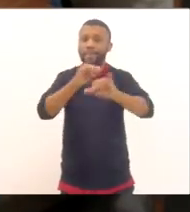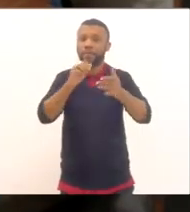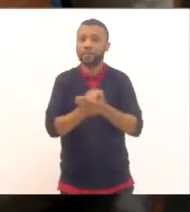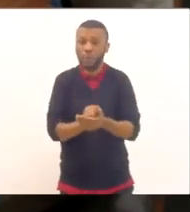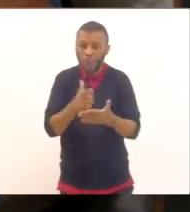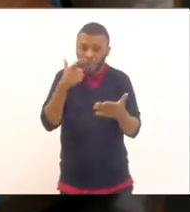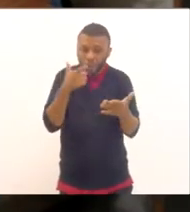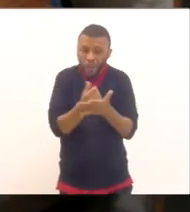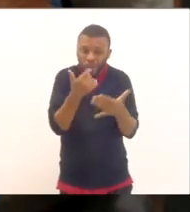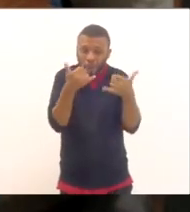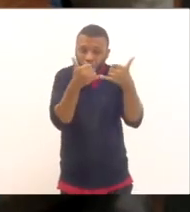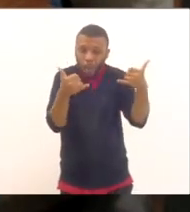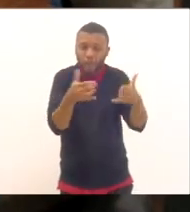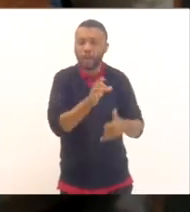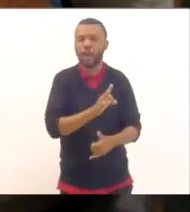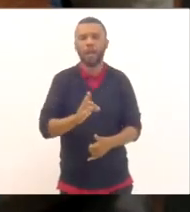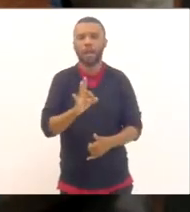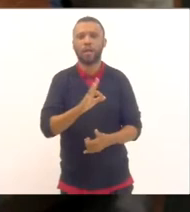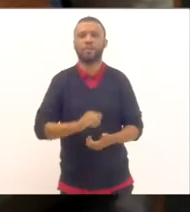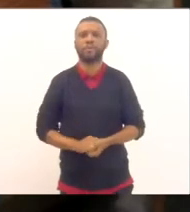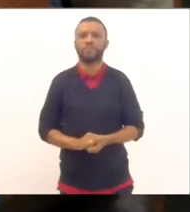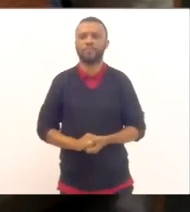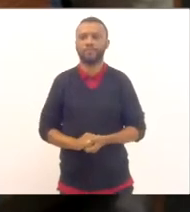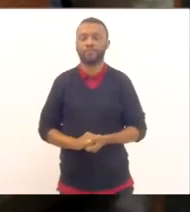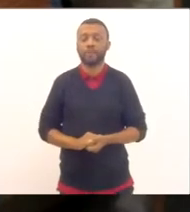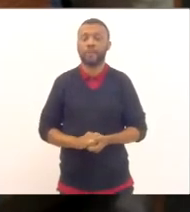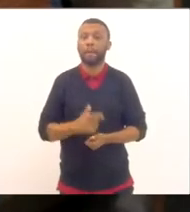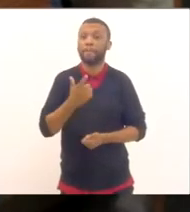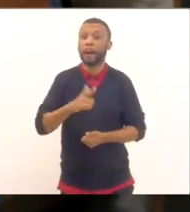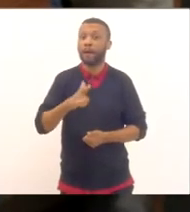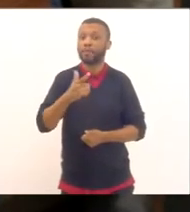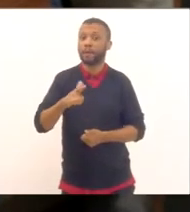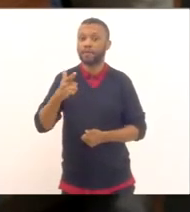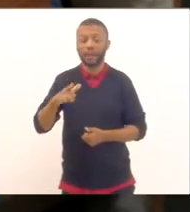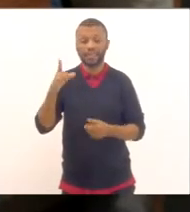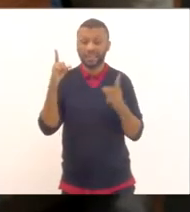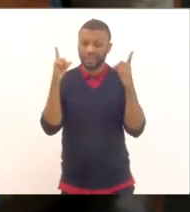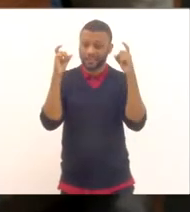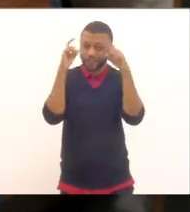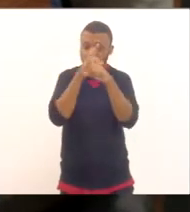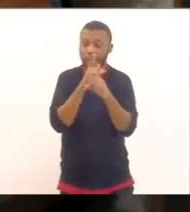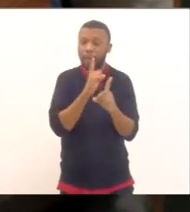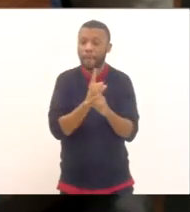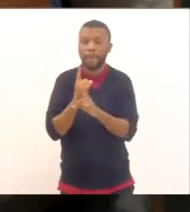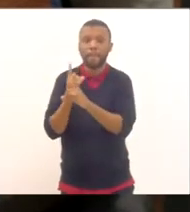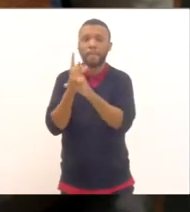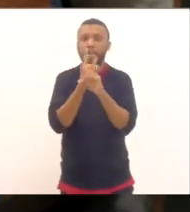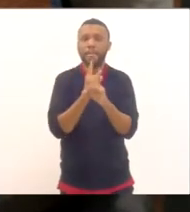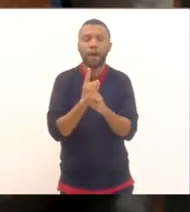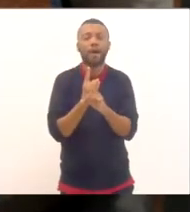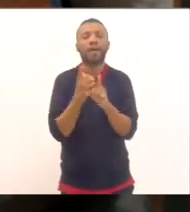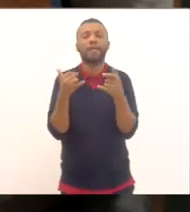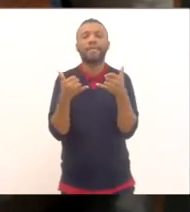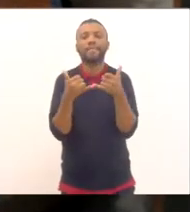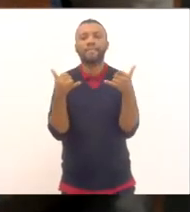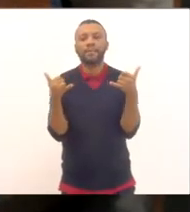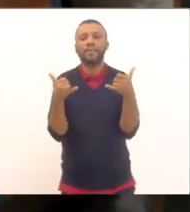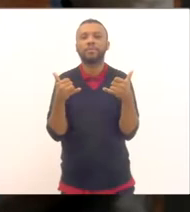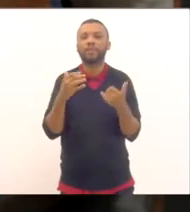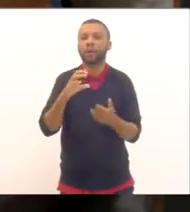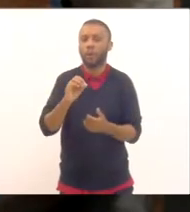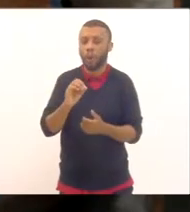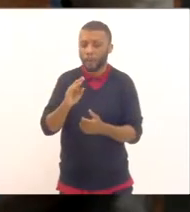e cada vez mais a dificuldade de encontrar fio e